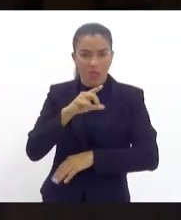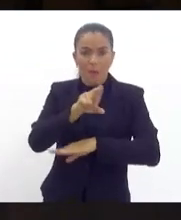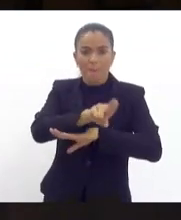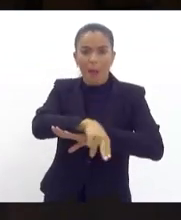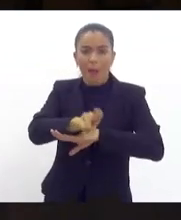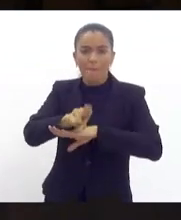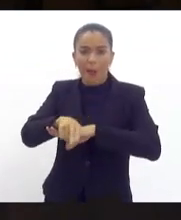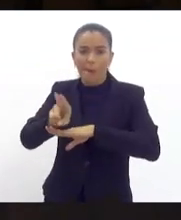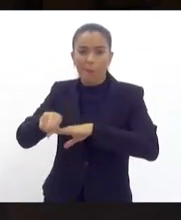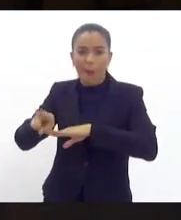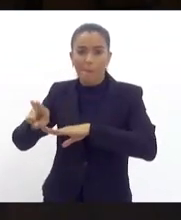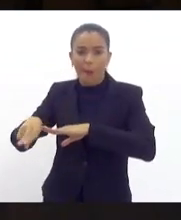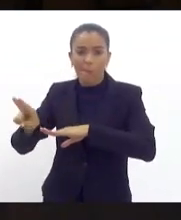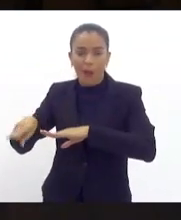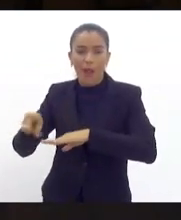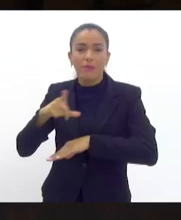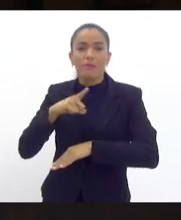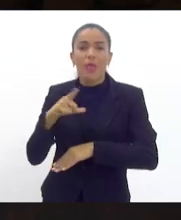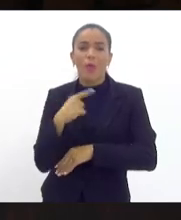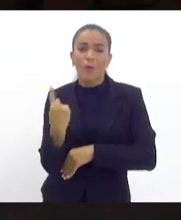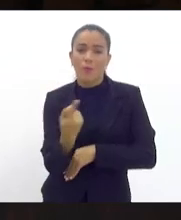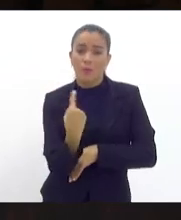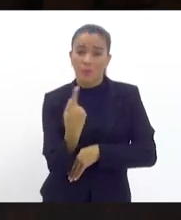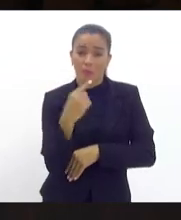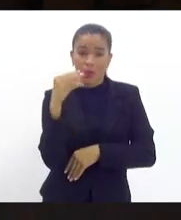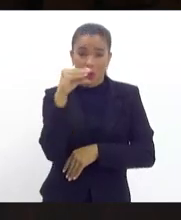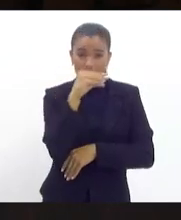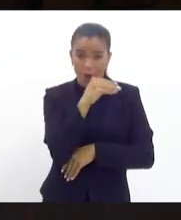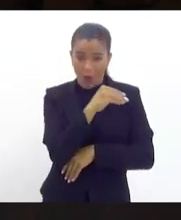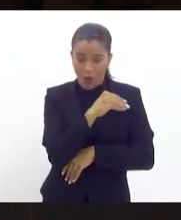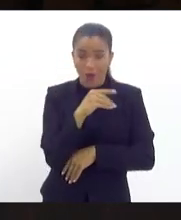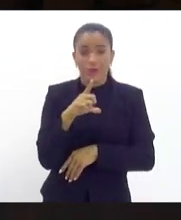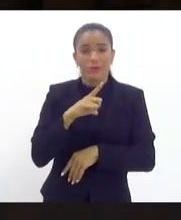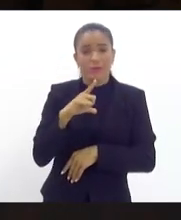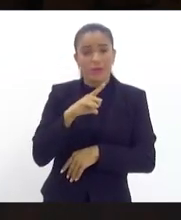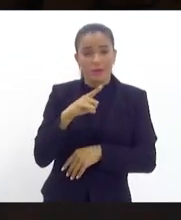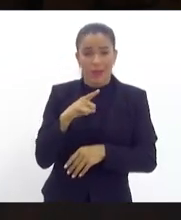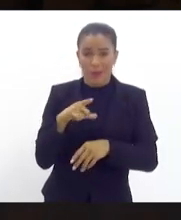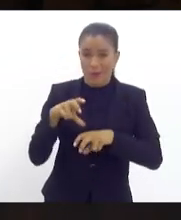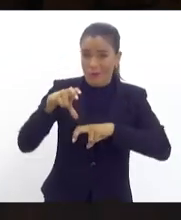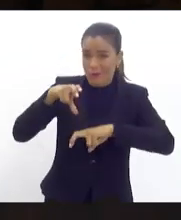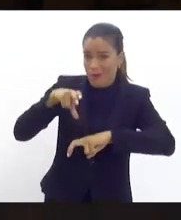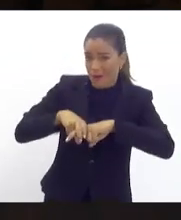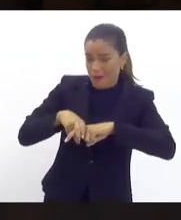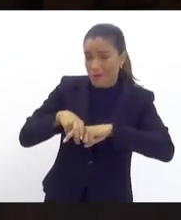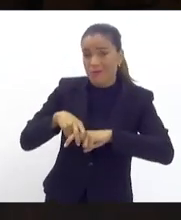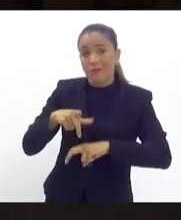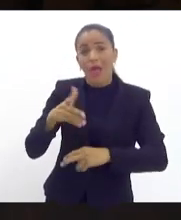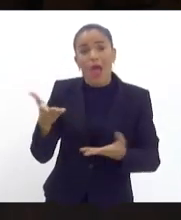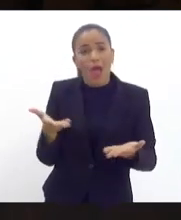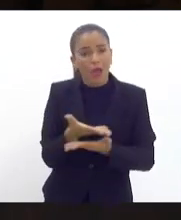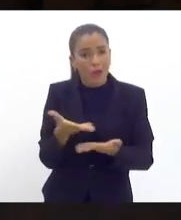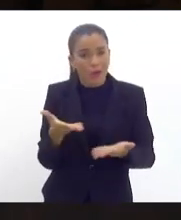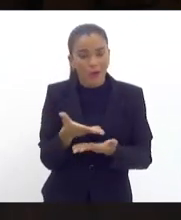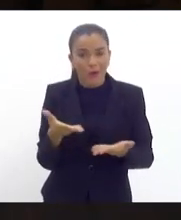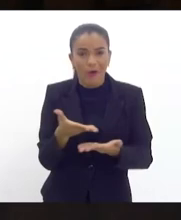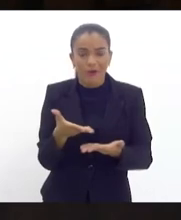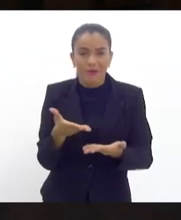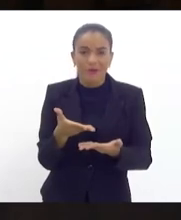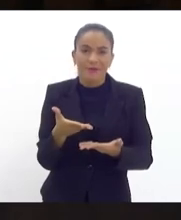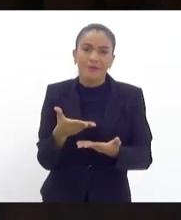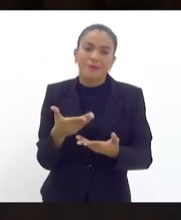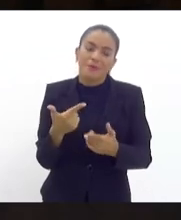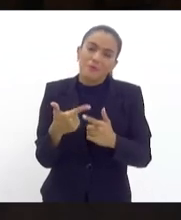que ele tem um microondas ele tem outros uma cadeira e ele agora né porque